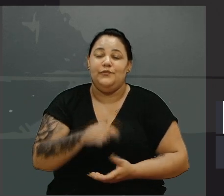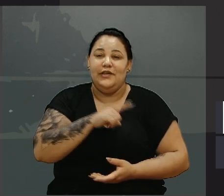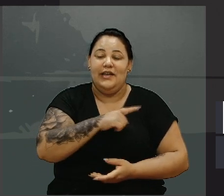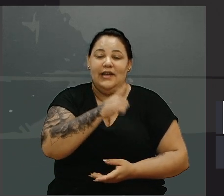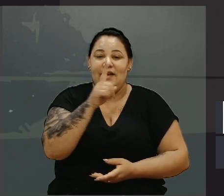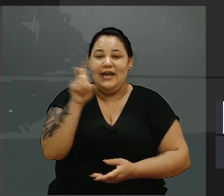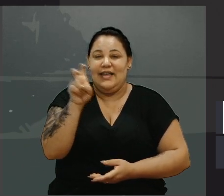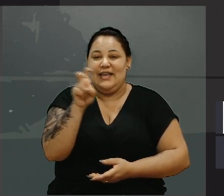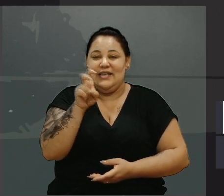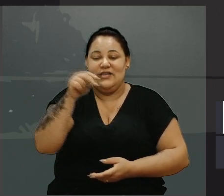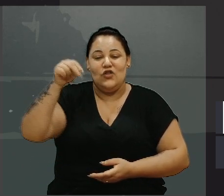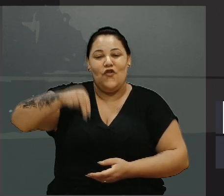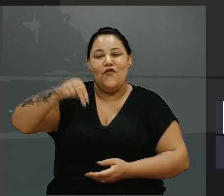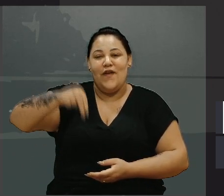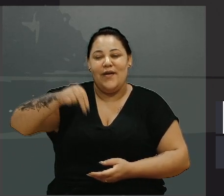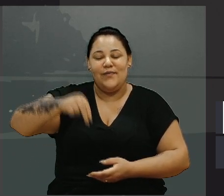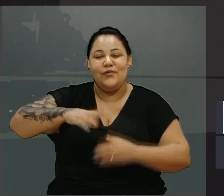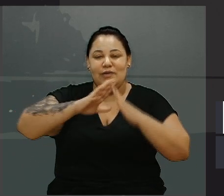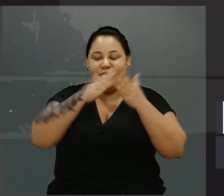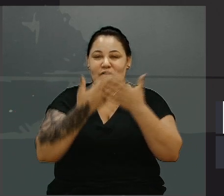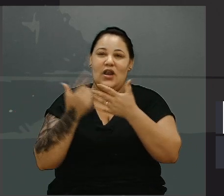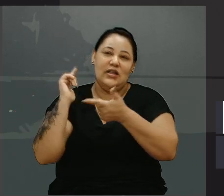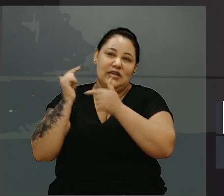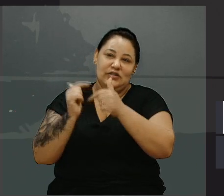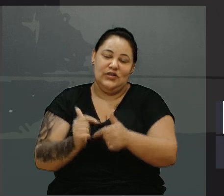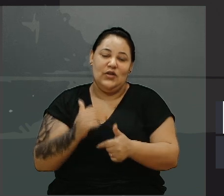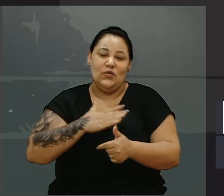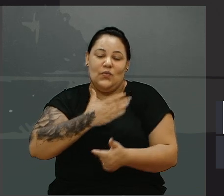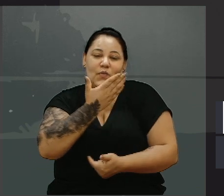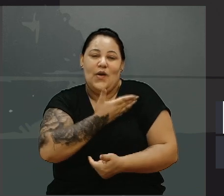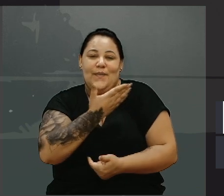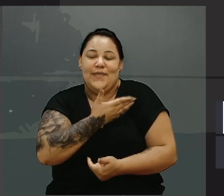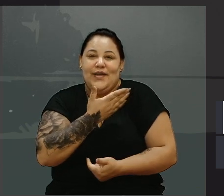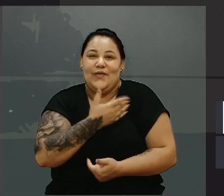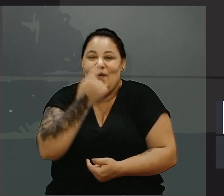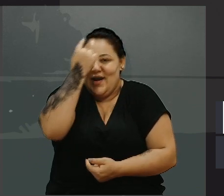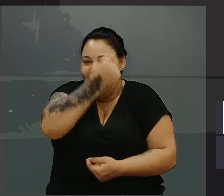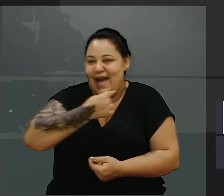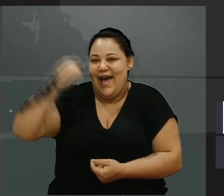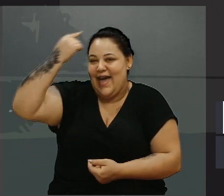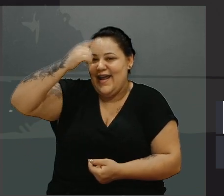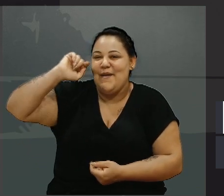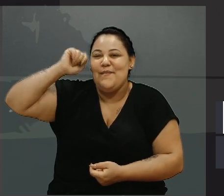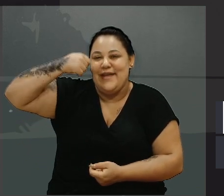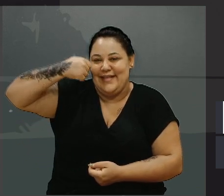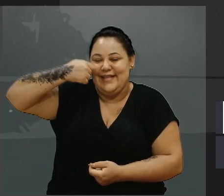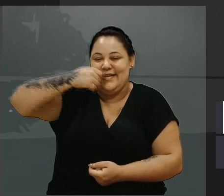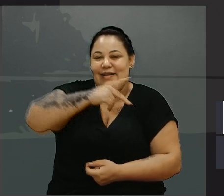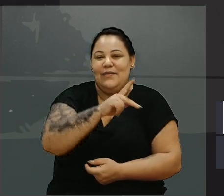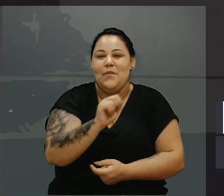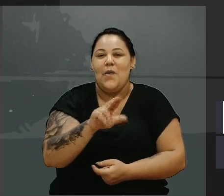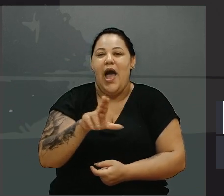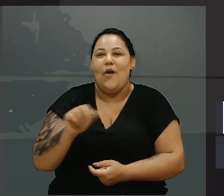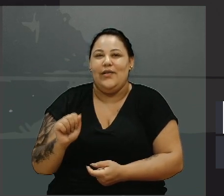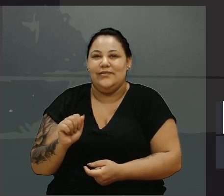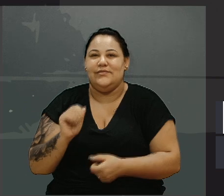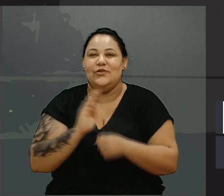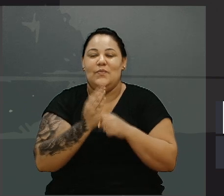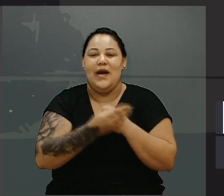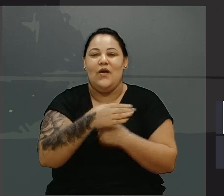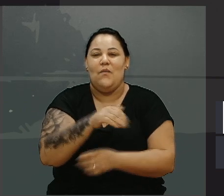uma escola bem tradicional da nossa cidade, do meu amigo Cara Preta, do Paulo Teixeira, ali no Marechal